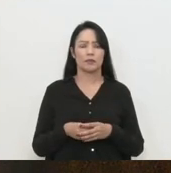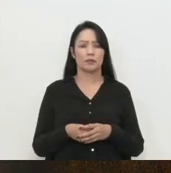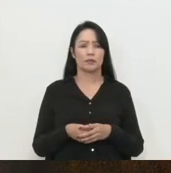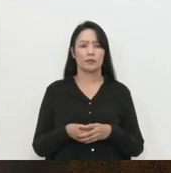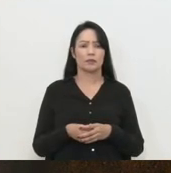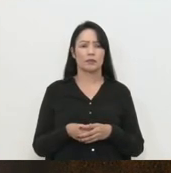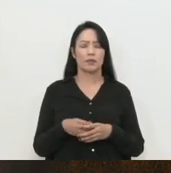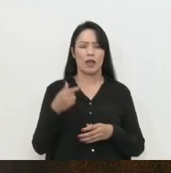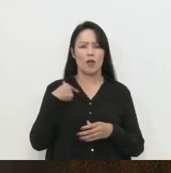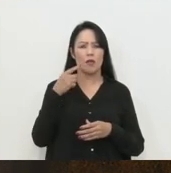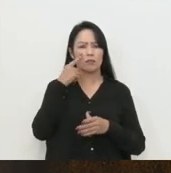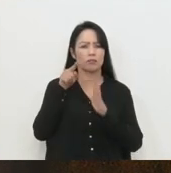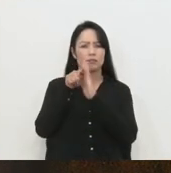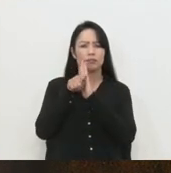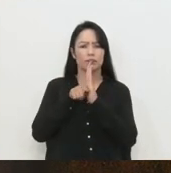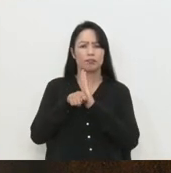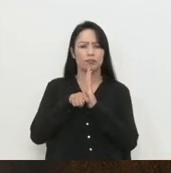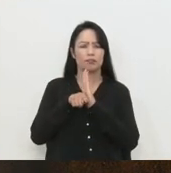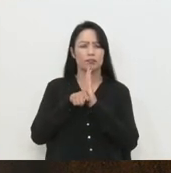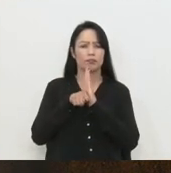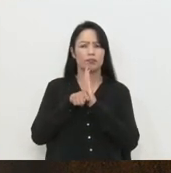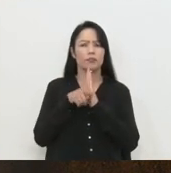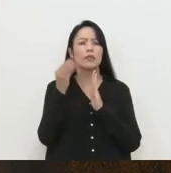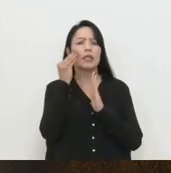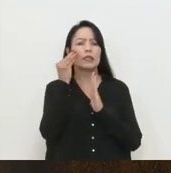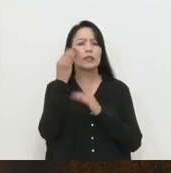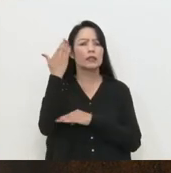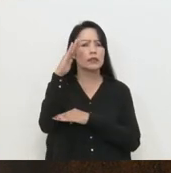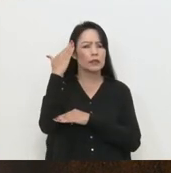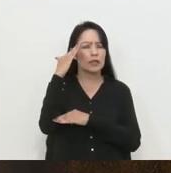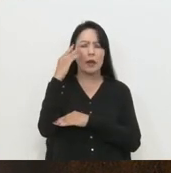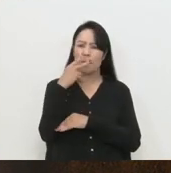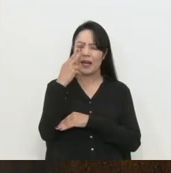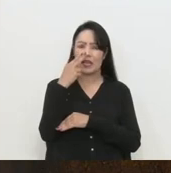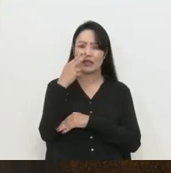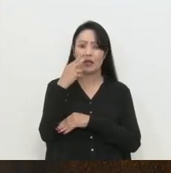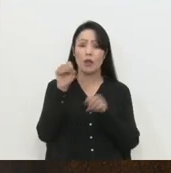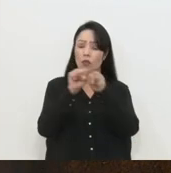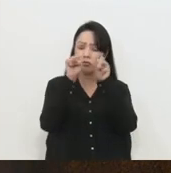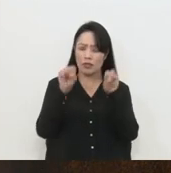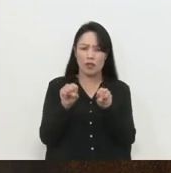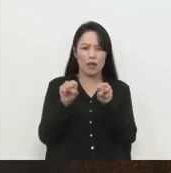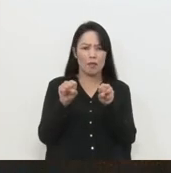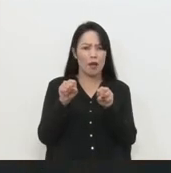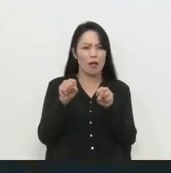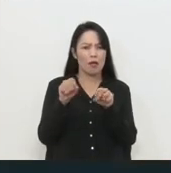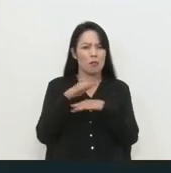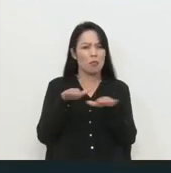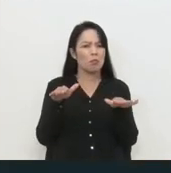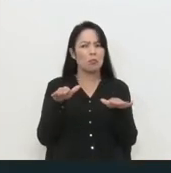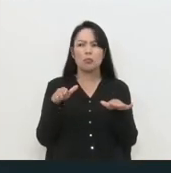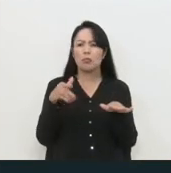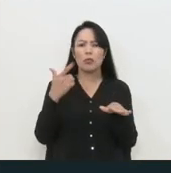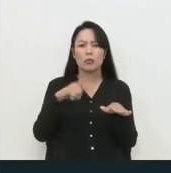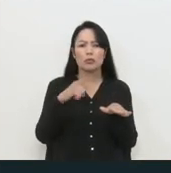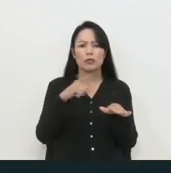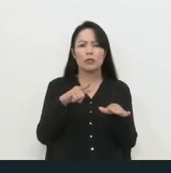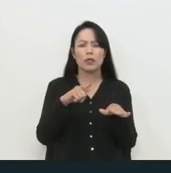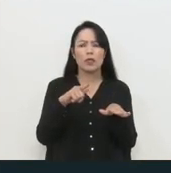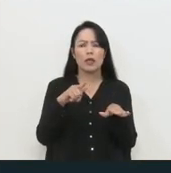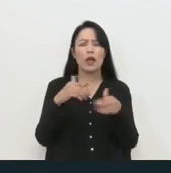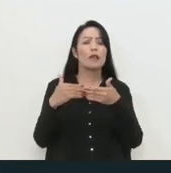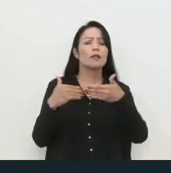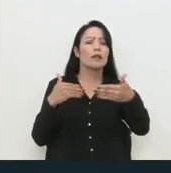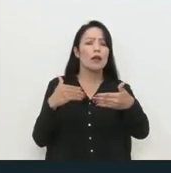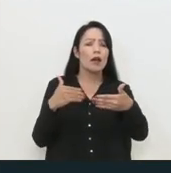venho apurando tentando entender o portal transparência parece que ele tá fora do ar existe um prazo pro portal ele voltar a funcionar